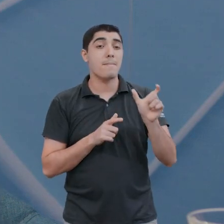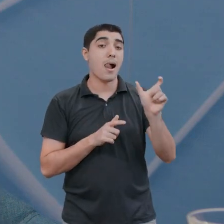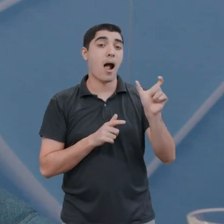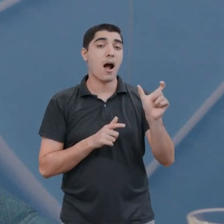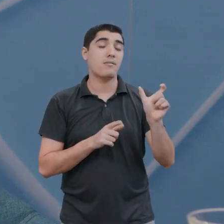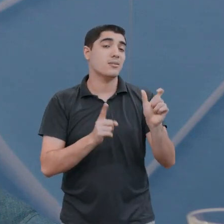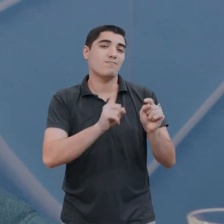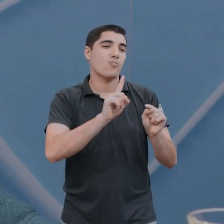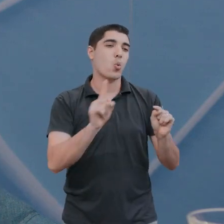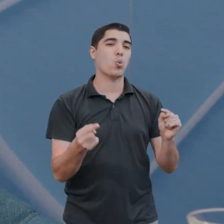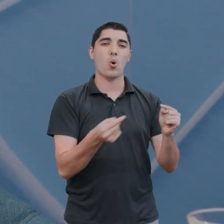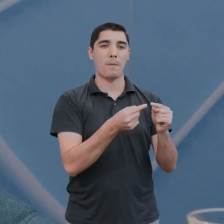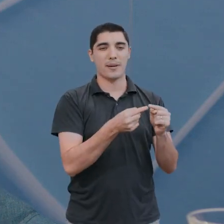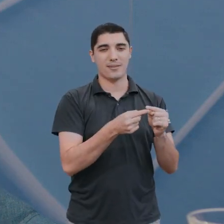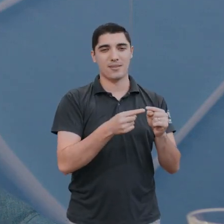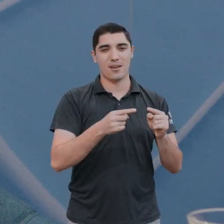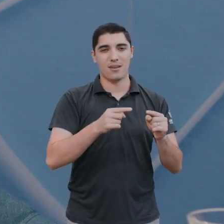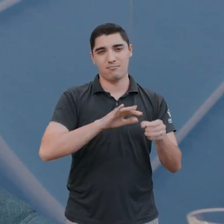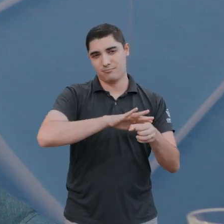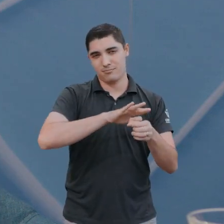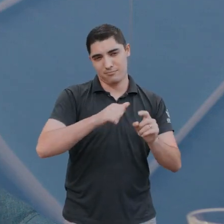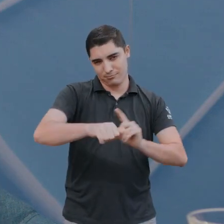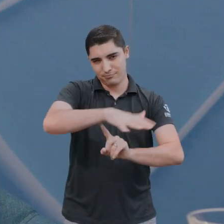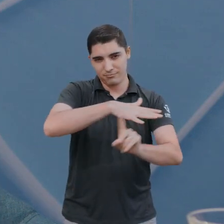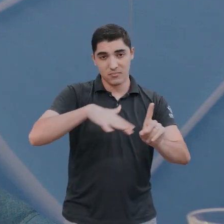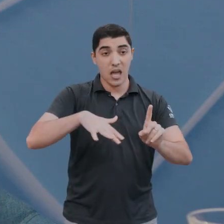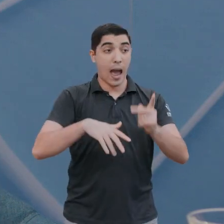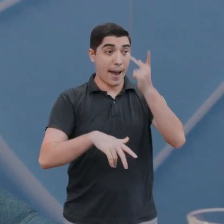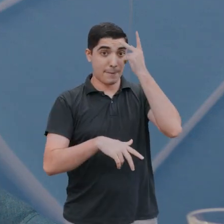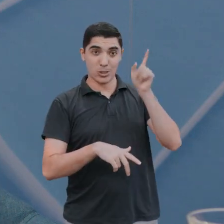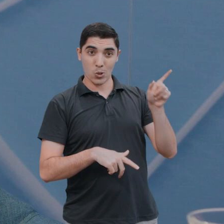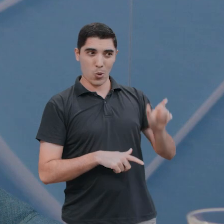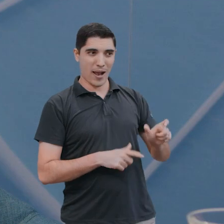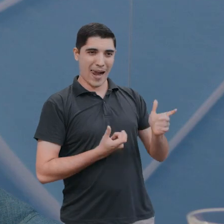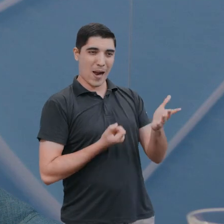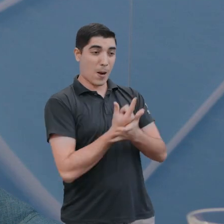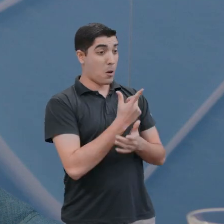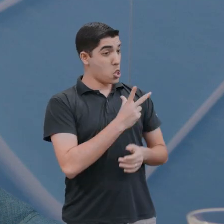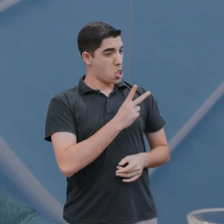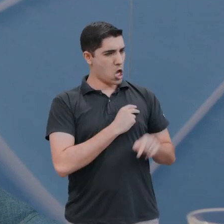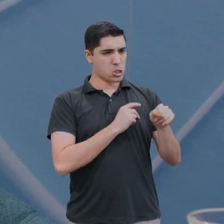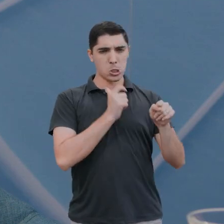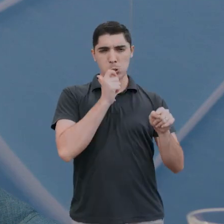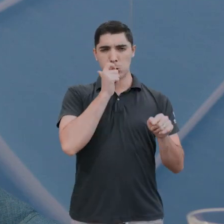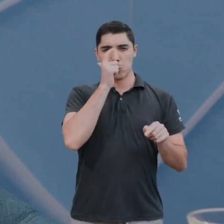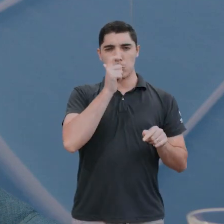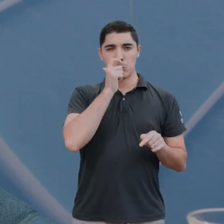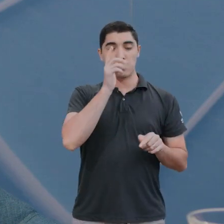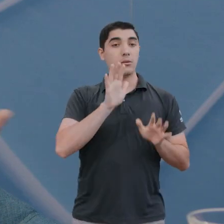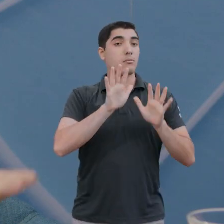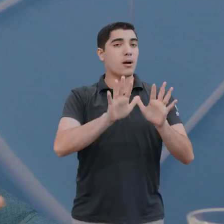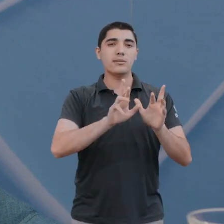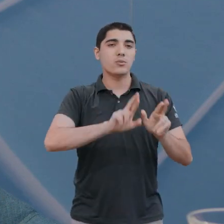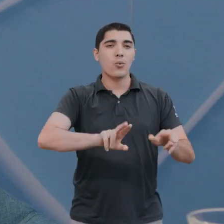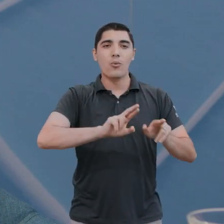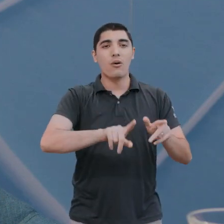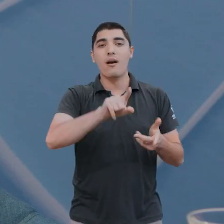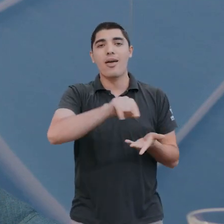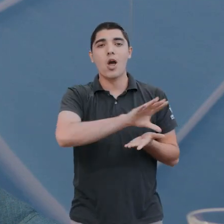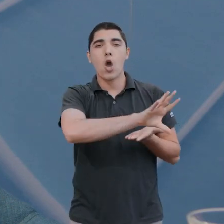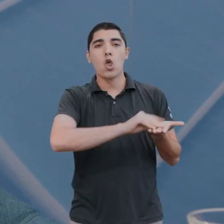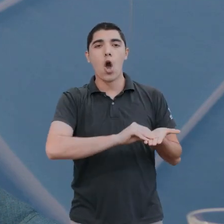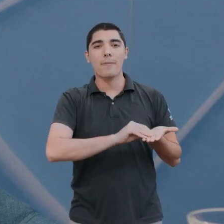são péssimos para o meio ambiente. E aí a pessoa compra achando que está comprando uma peça de luxo e, na verdade, está comprando uma